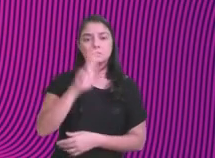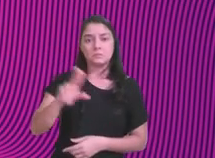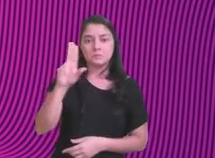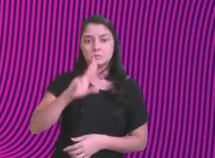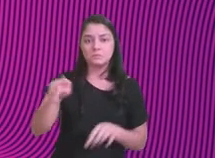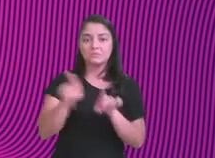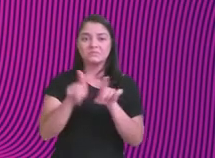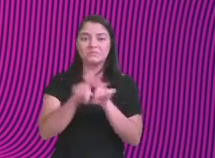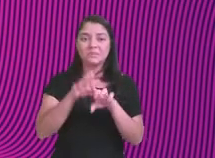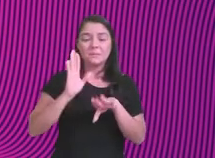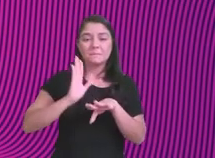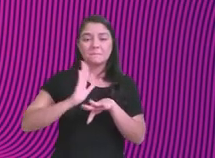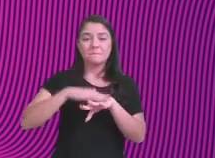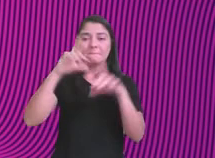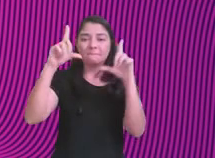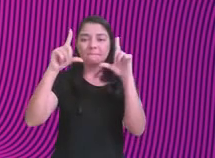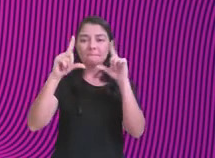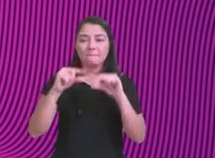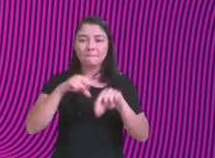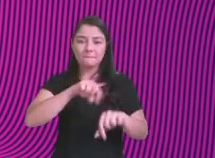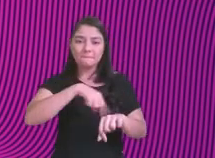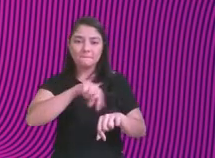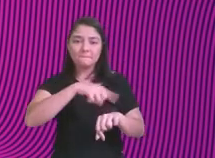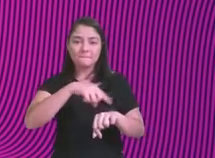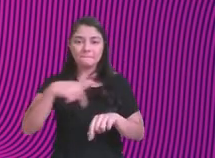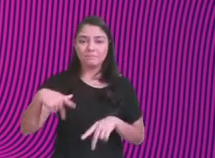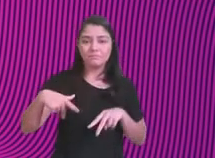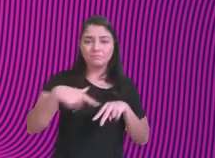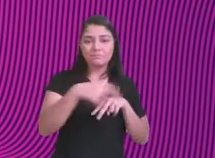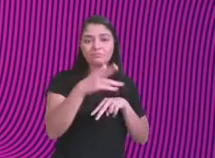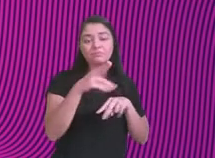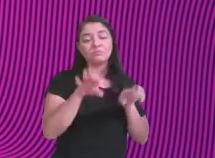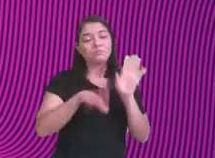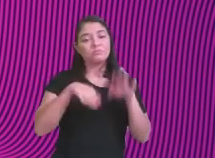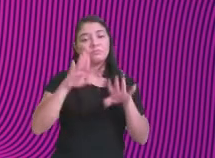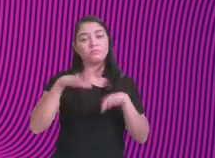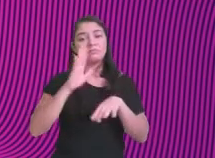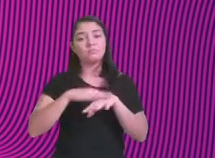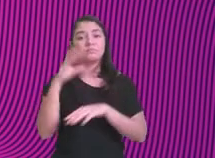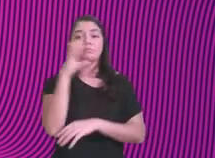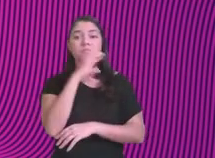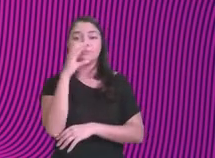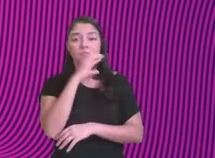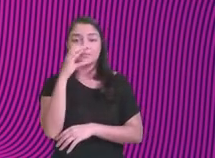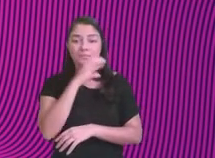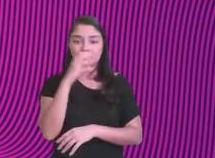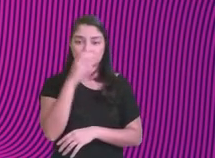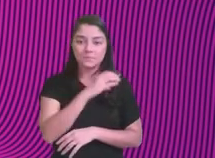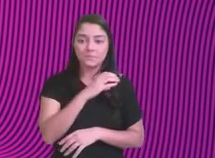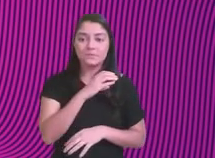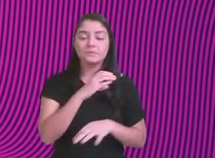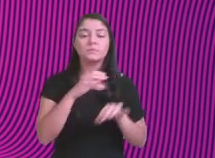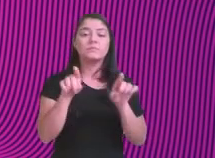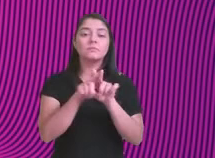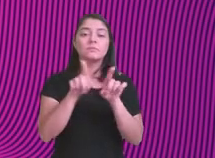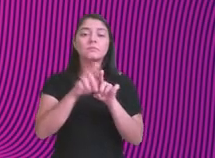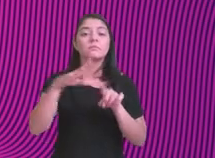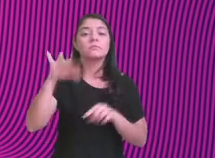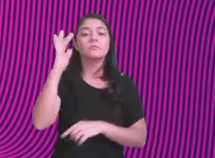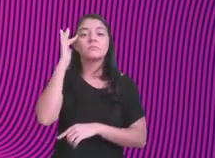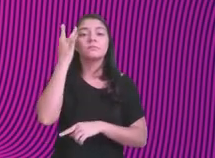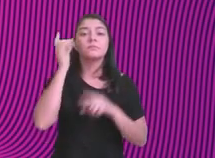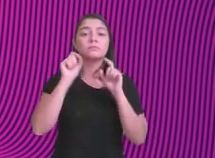tempo cirúrgico, porque costuma ser um pouco mais rápido você fazer pela videolaparoscopia, mas acho que a tendência é com as